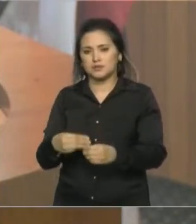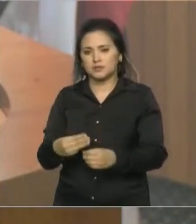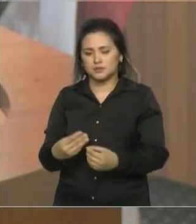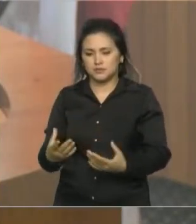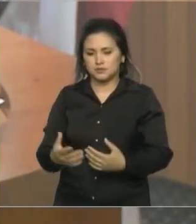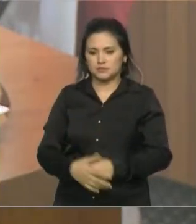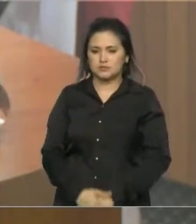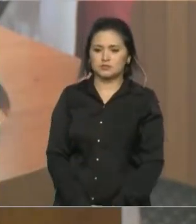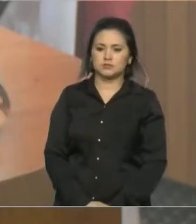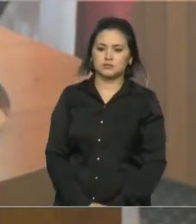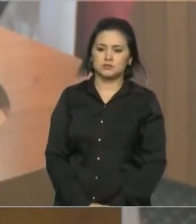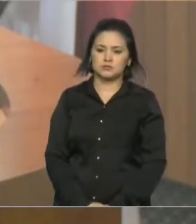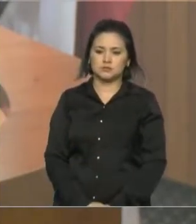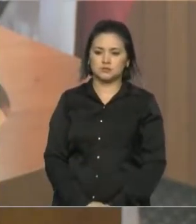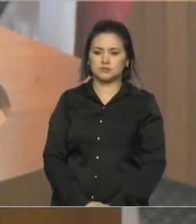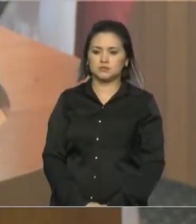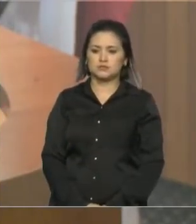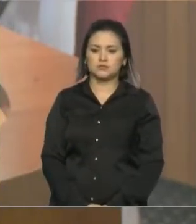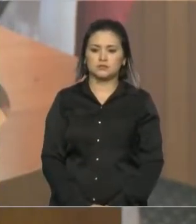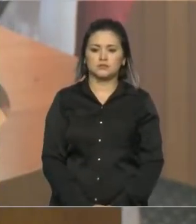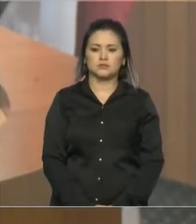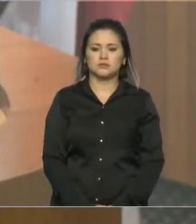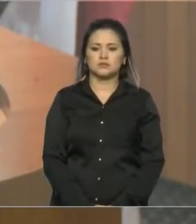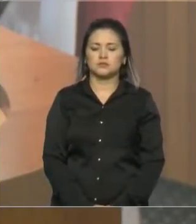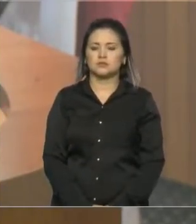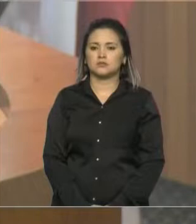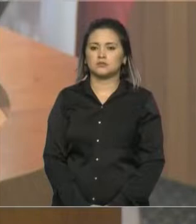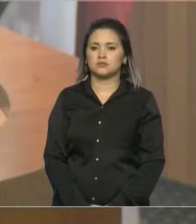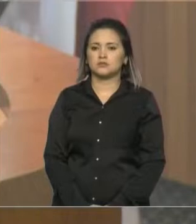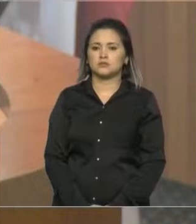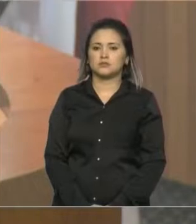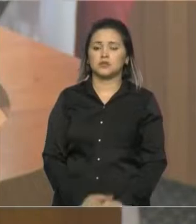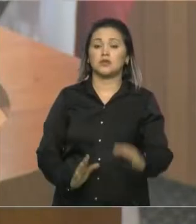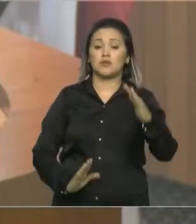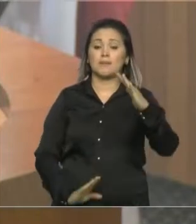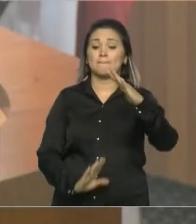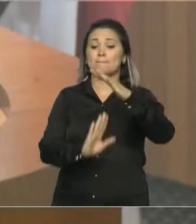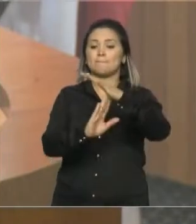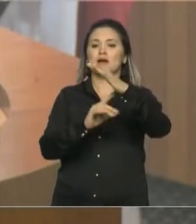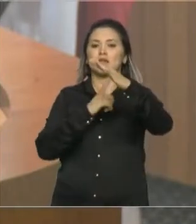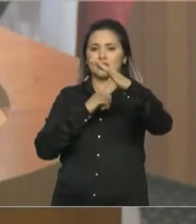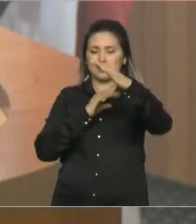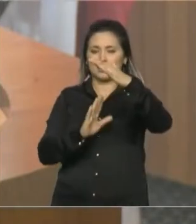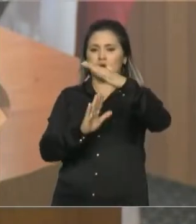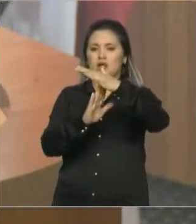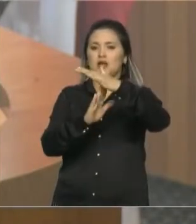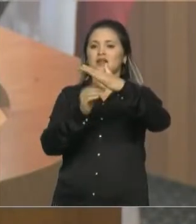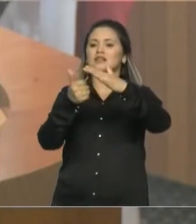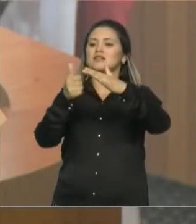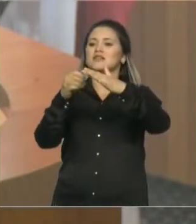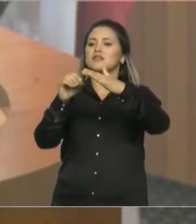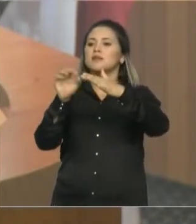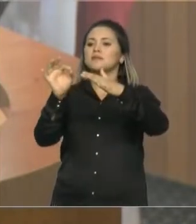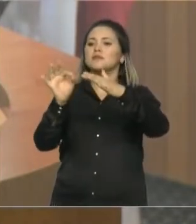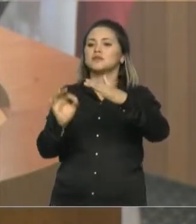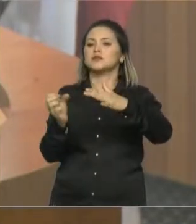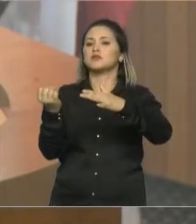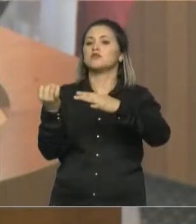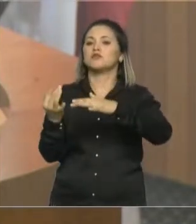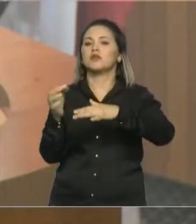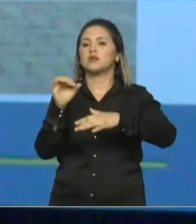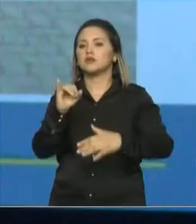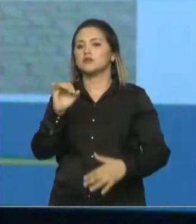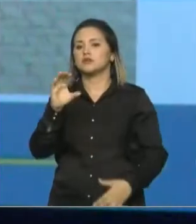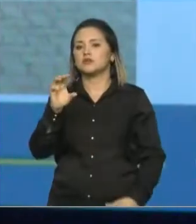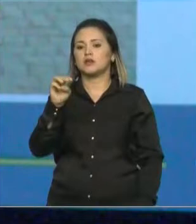máximo, 10% do valor do ICMS. Pode passar só para a gente ver agora as policlínicas.